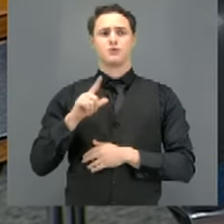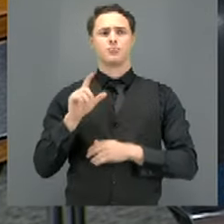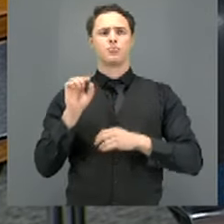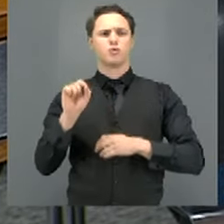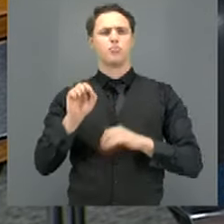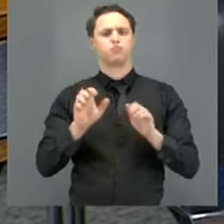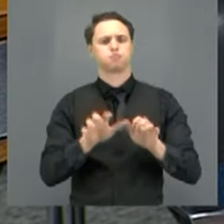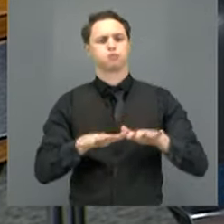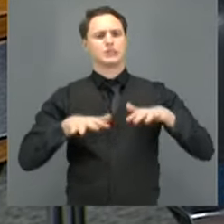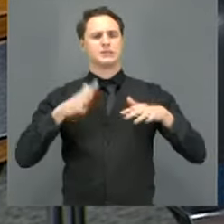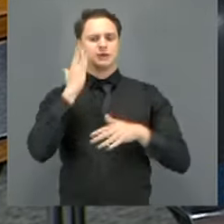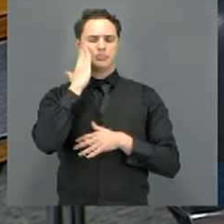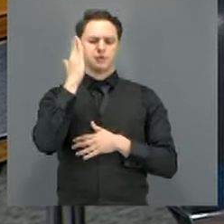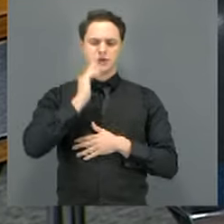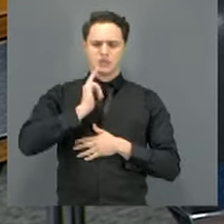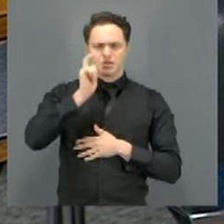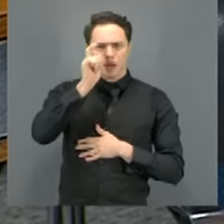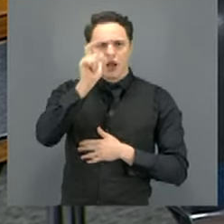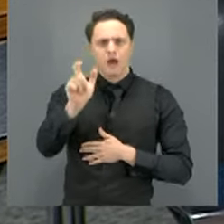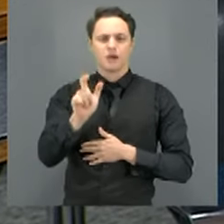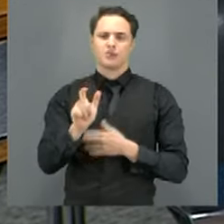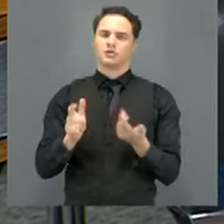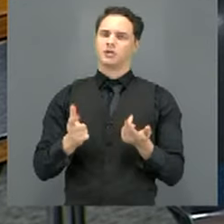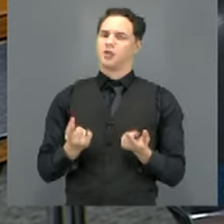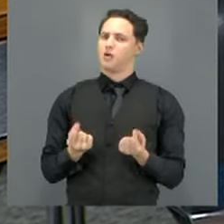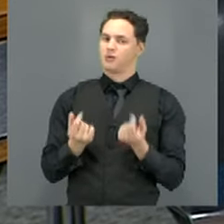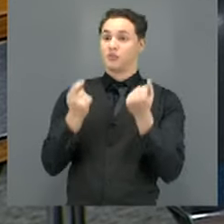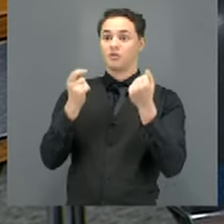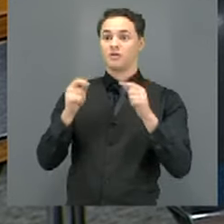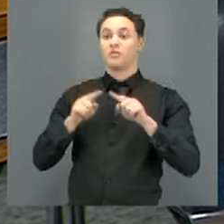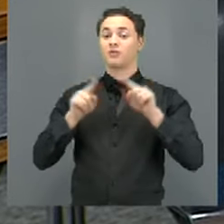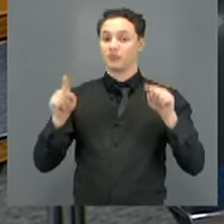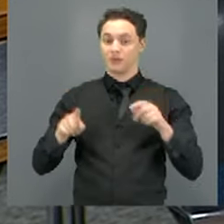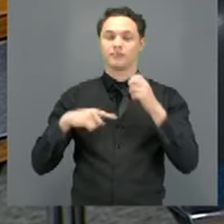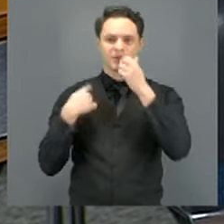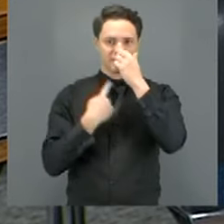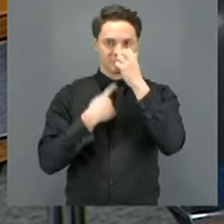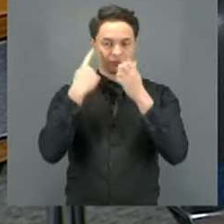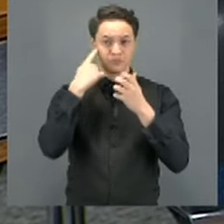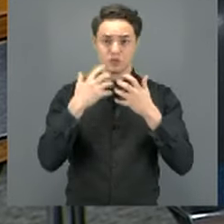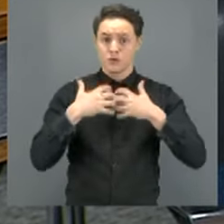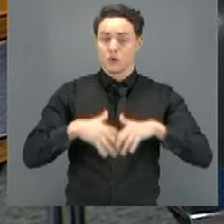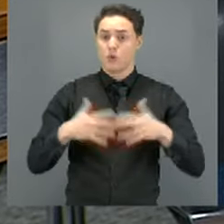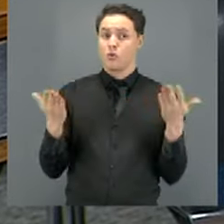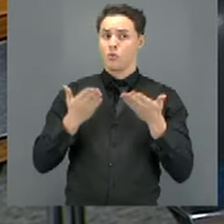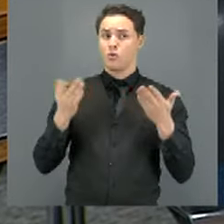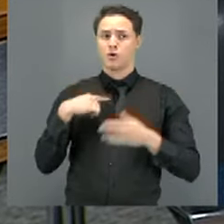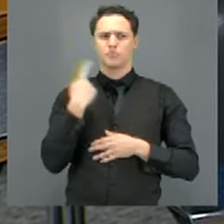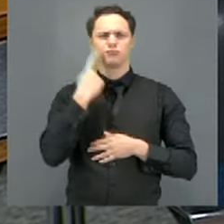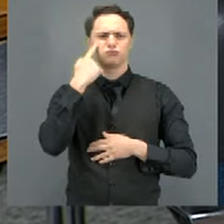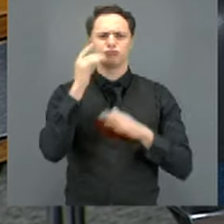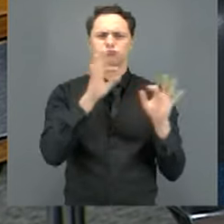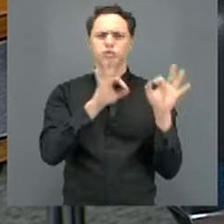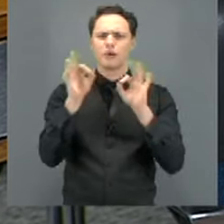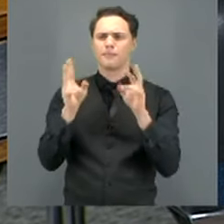puro interesse econômico. E nós vimos hoje aqui,